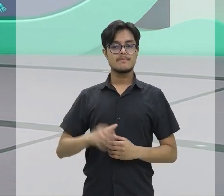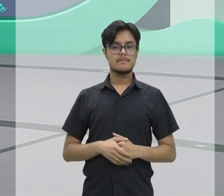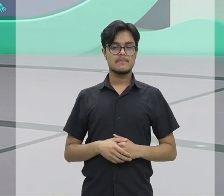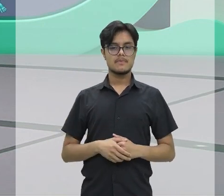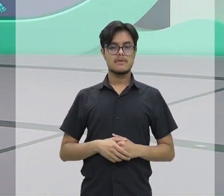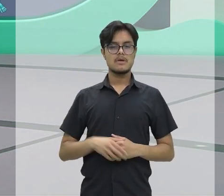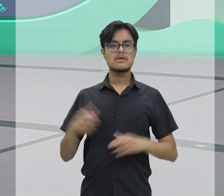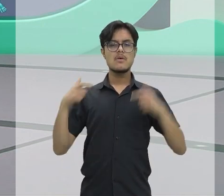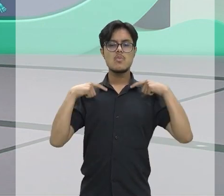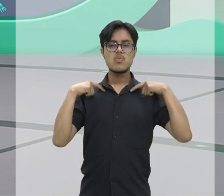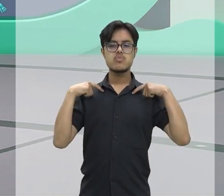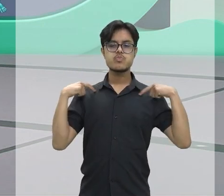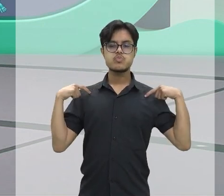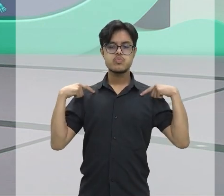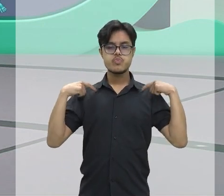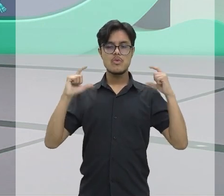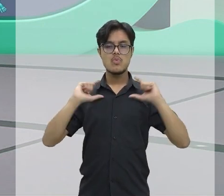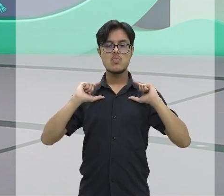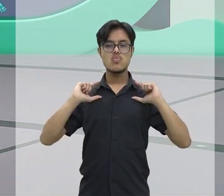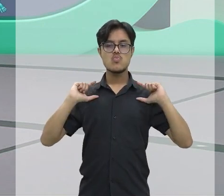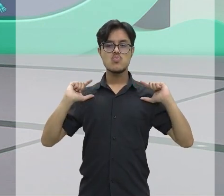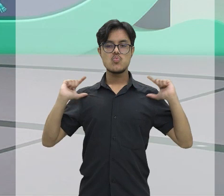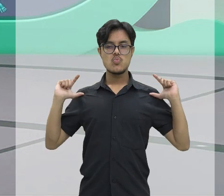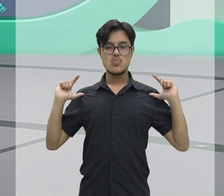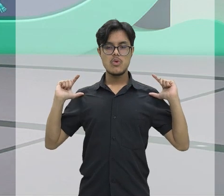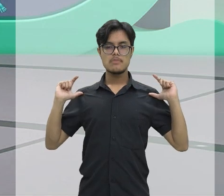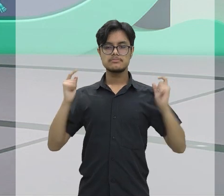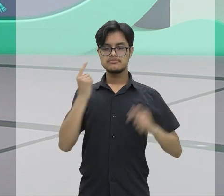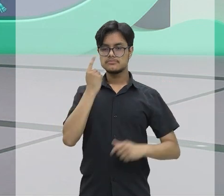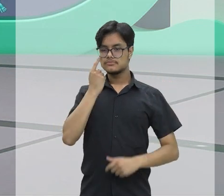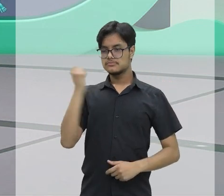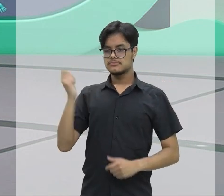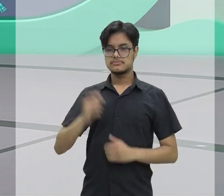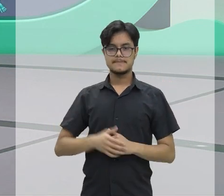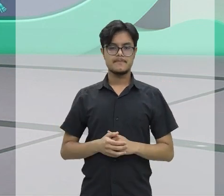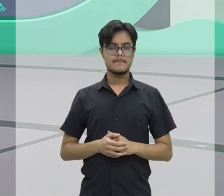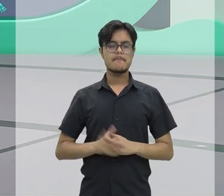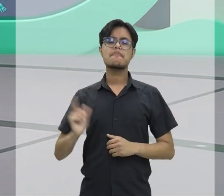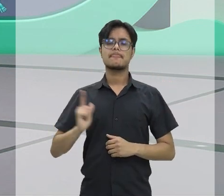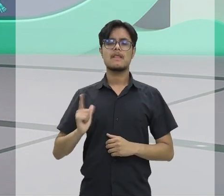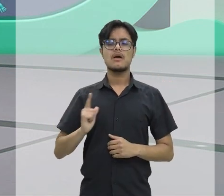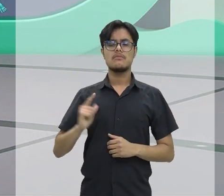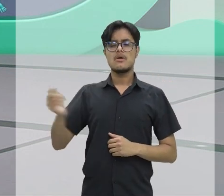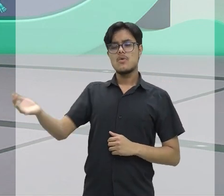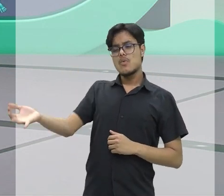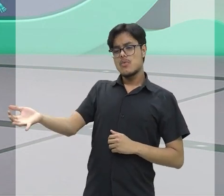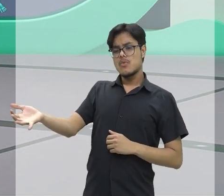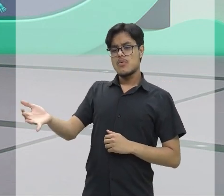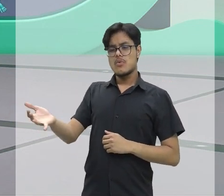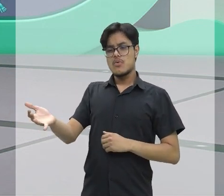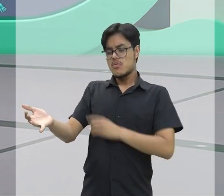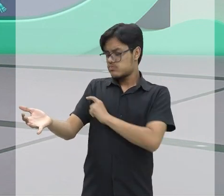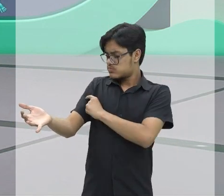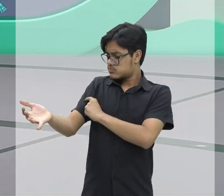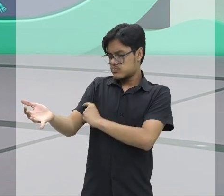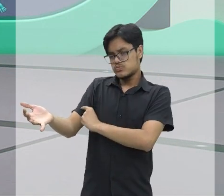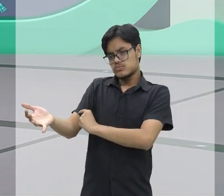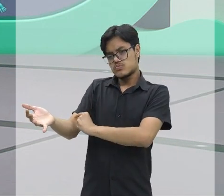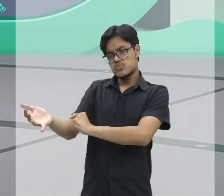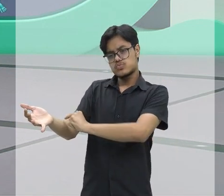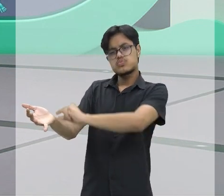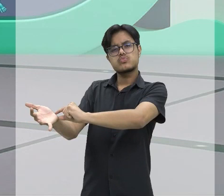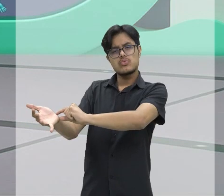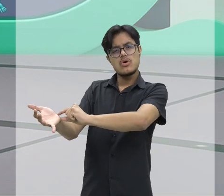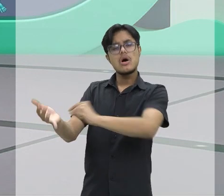cintura escapular, né, os ossos dessa região aqui, como a gente está observando. Também vamos observar ali os ossos do braço, né, os